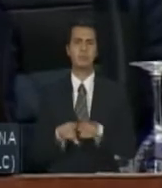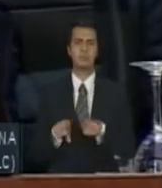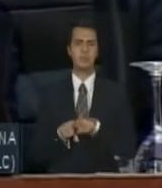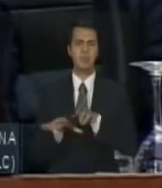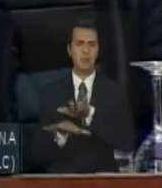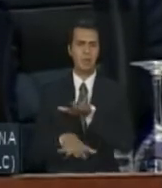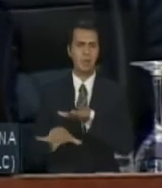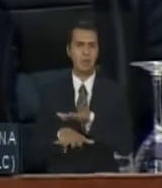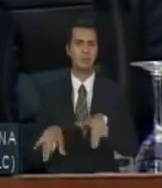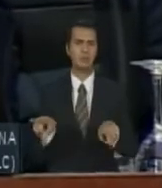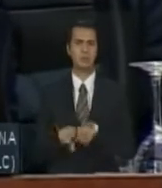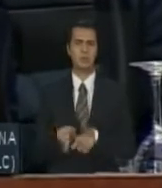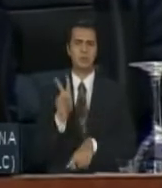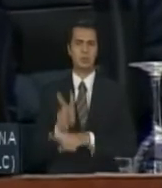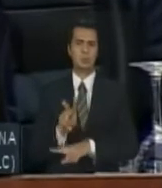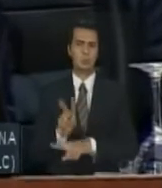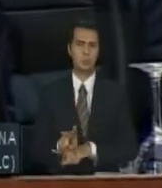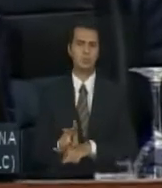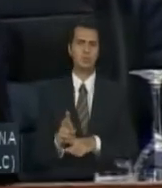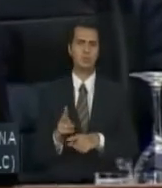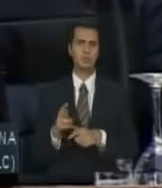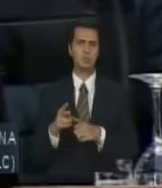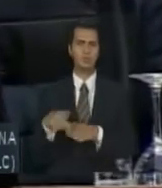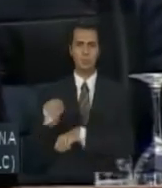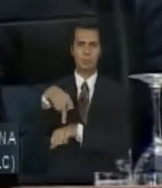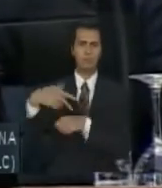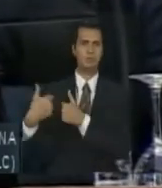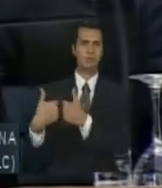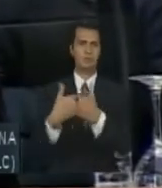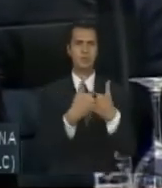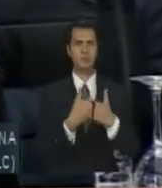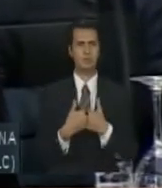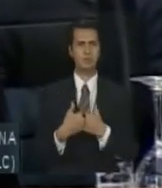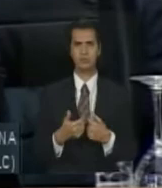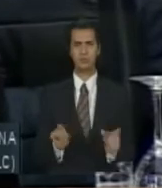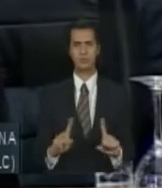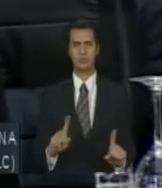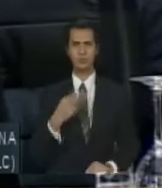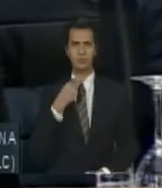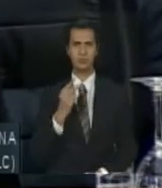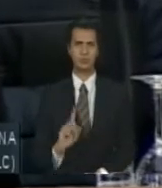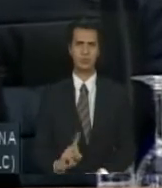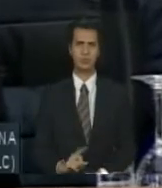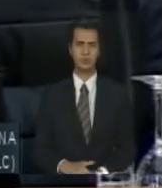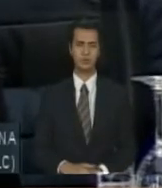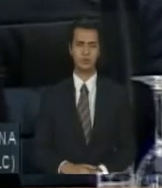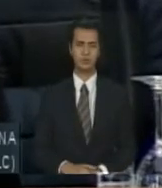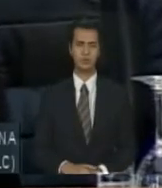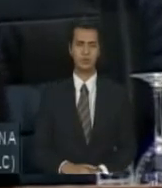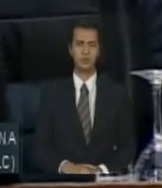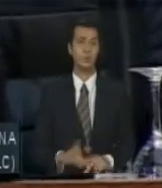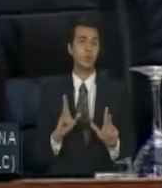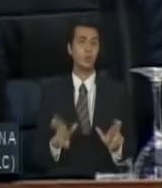tampouco tutelar seus vizinhos, como nós estamos vendo acontecer